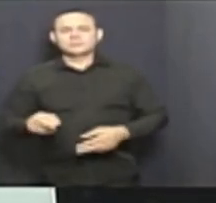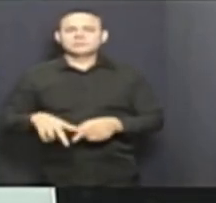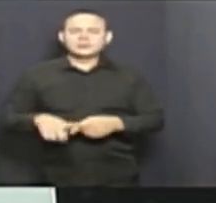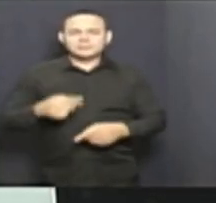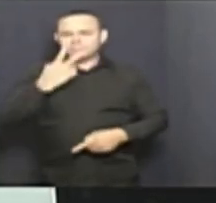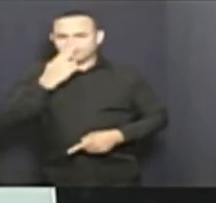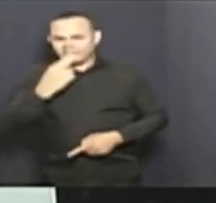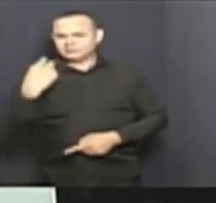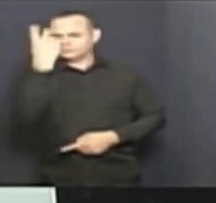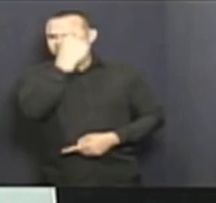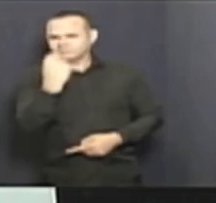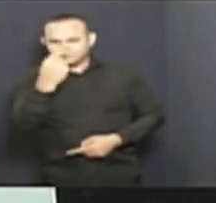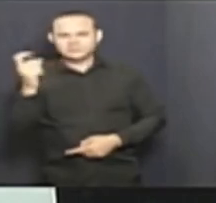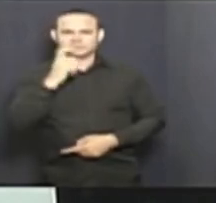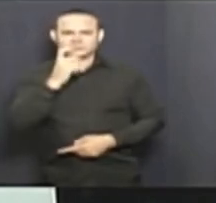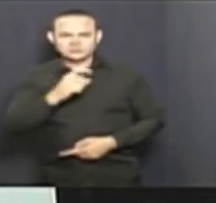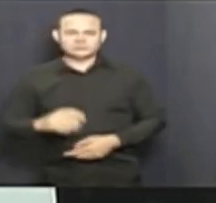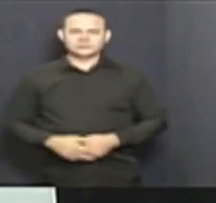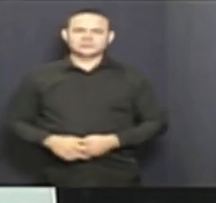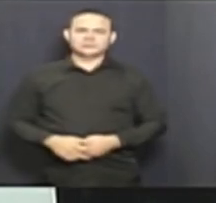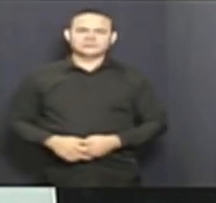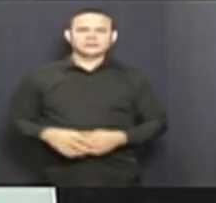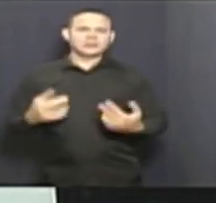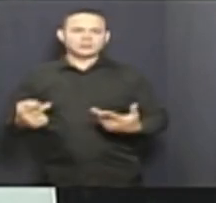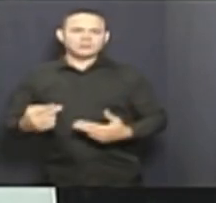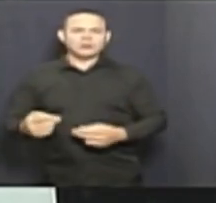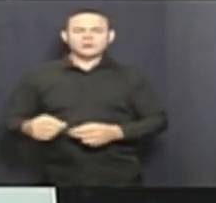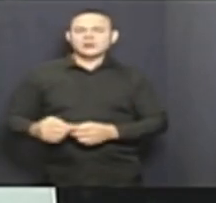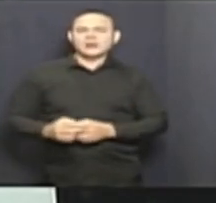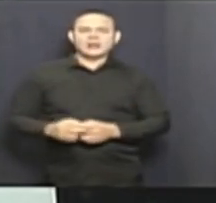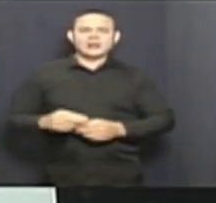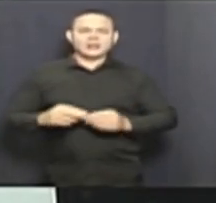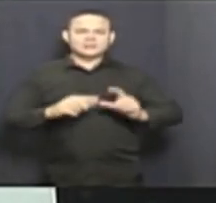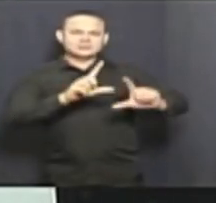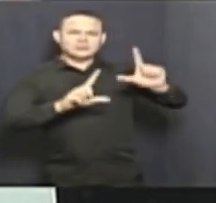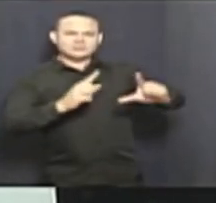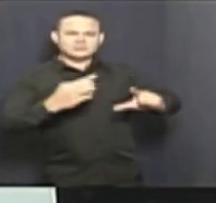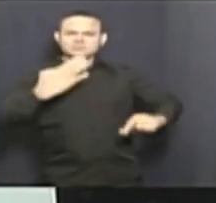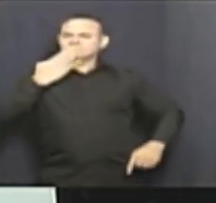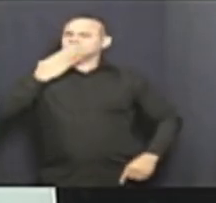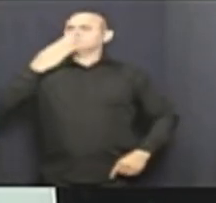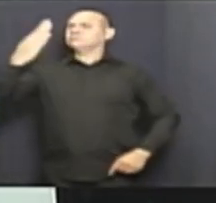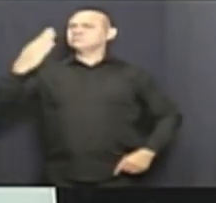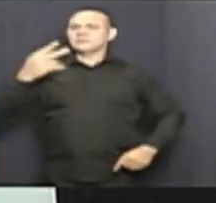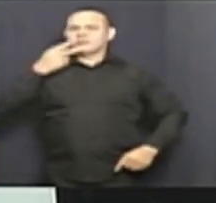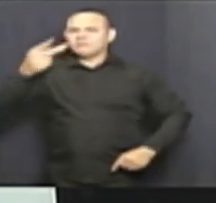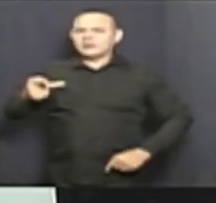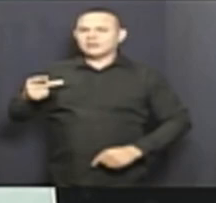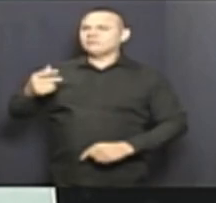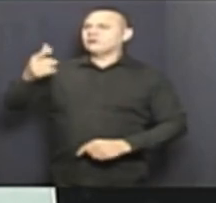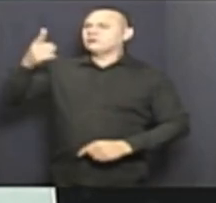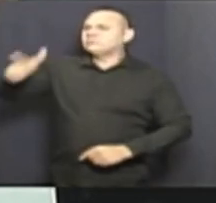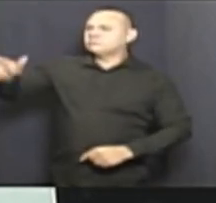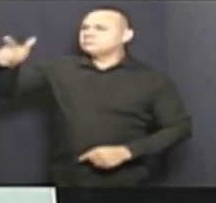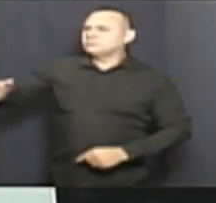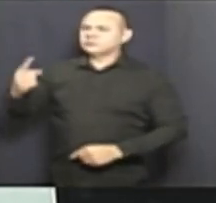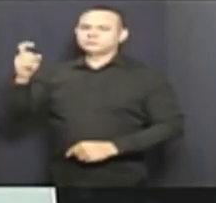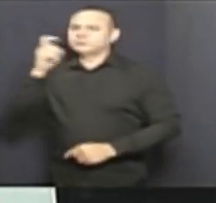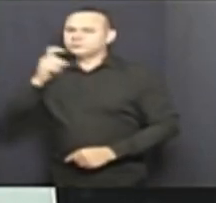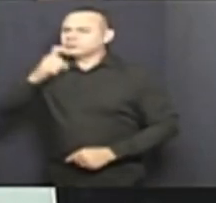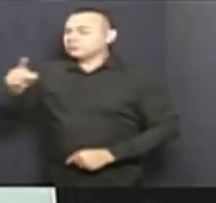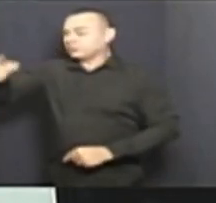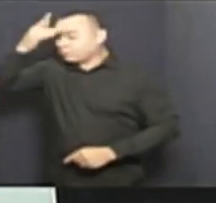como naquela propaganda do ministro da propaganda de hitler se fala uma mentira várias vezes para que as pessoas então tenha como verdade